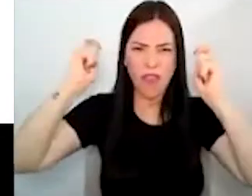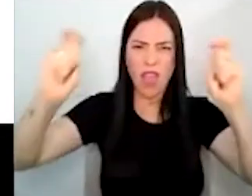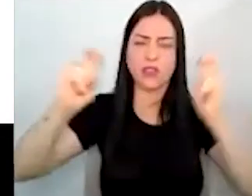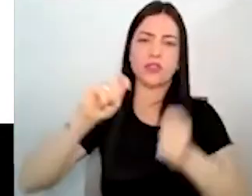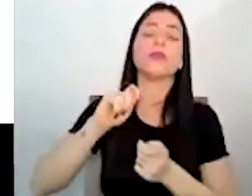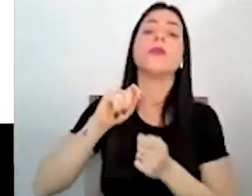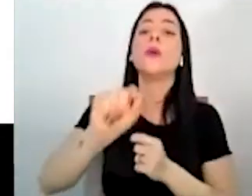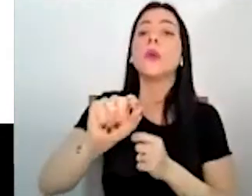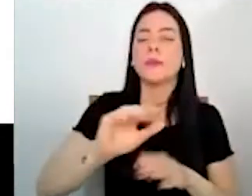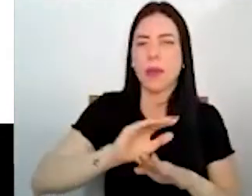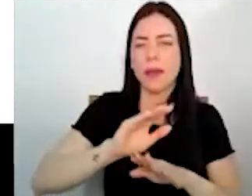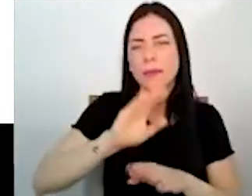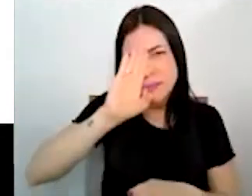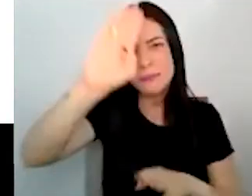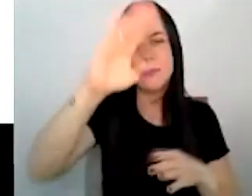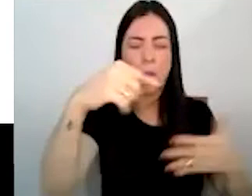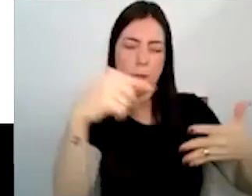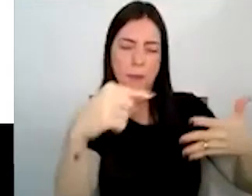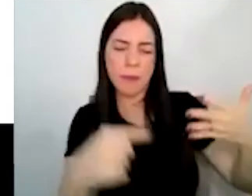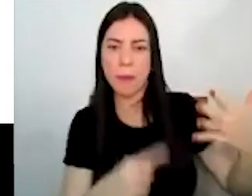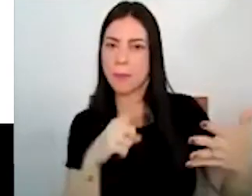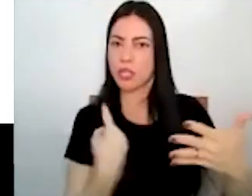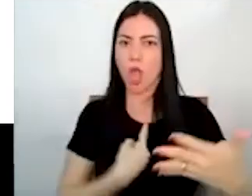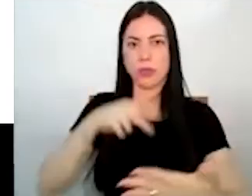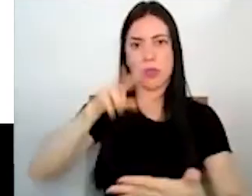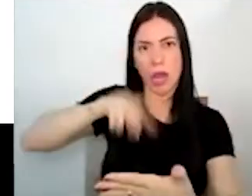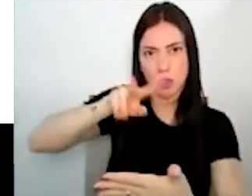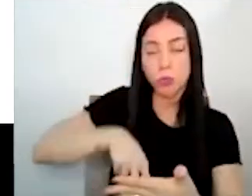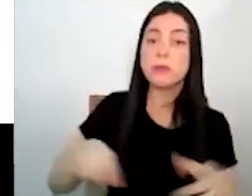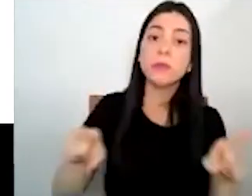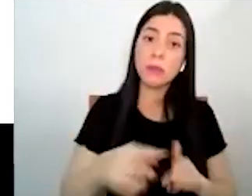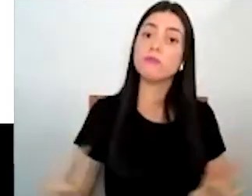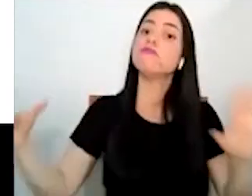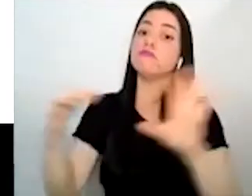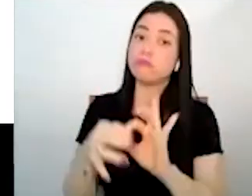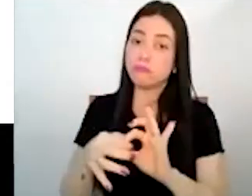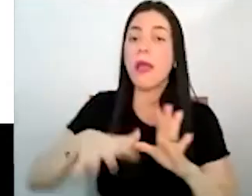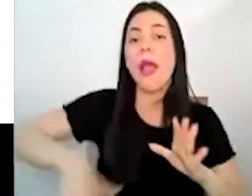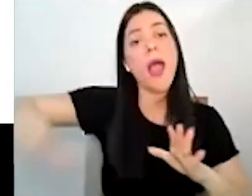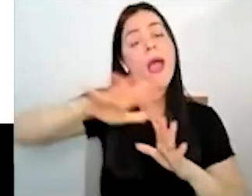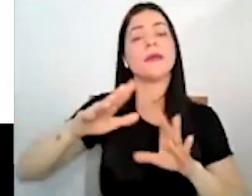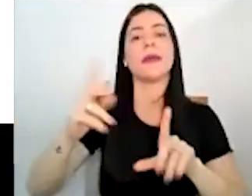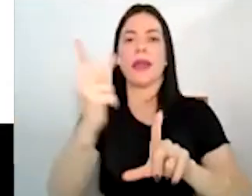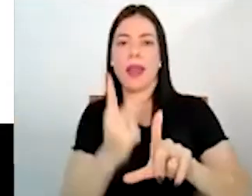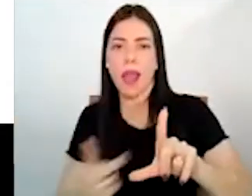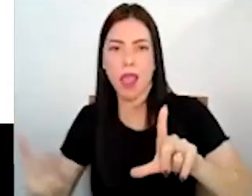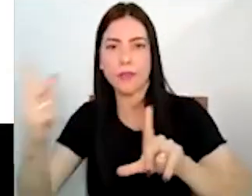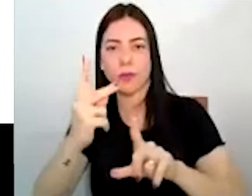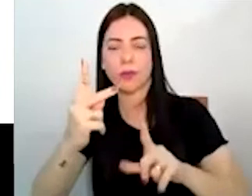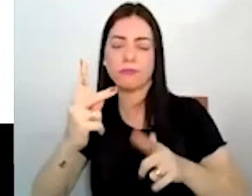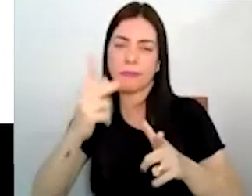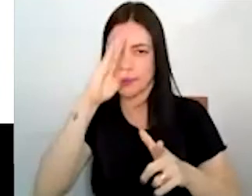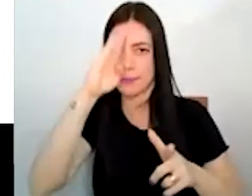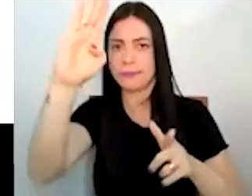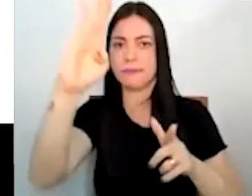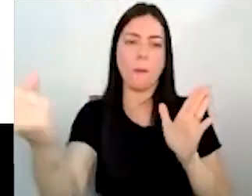nossa cobertura, e uma conexão também direta com a equipe de gráficos, que é uma marca do jornalismo ali do